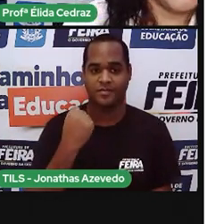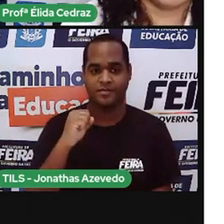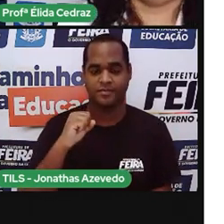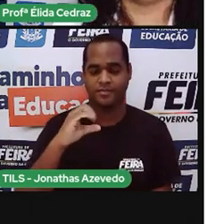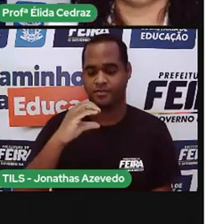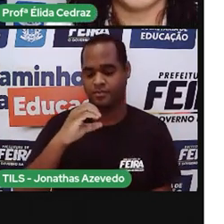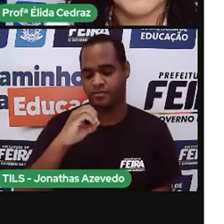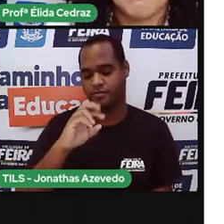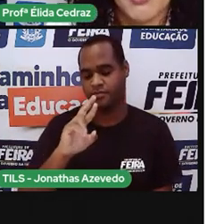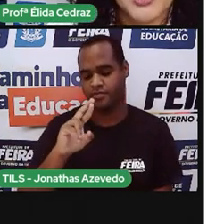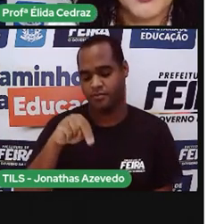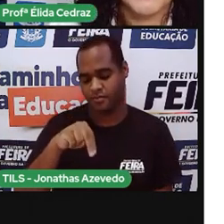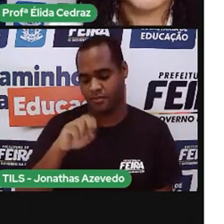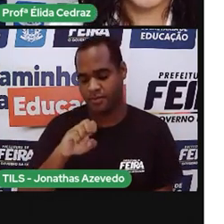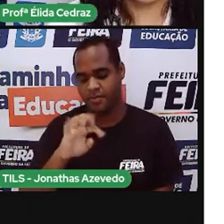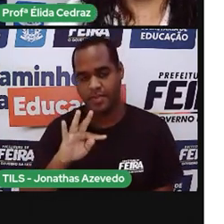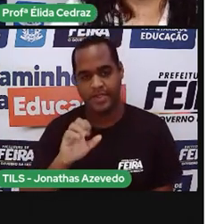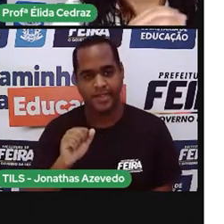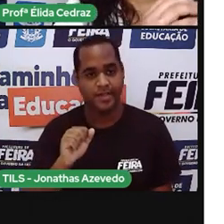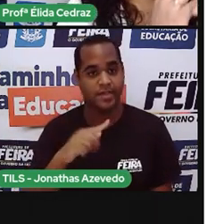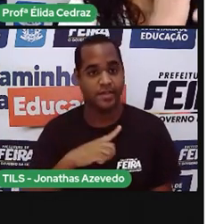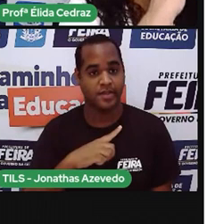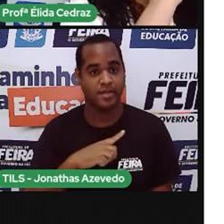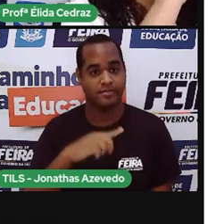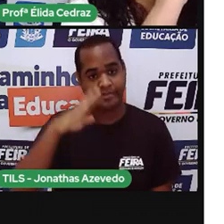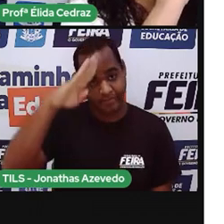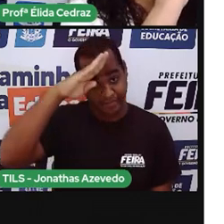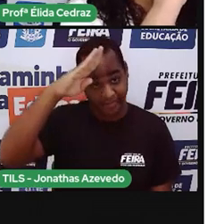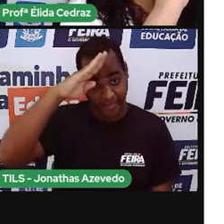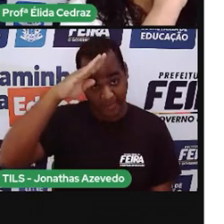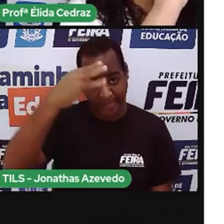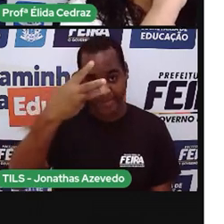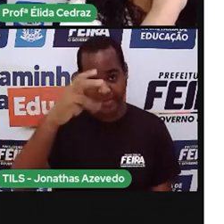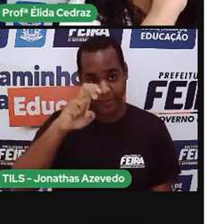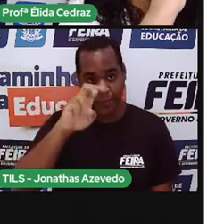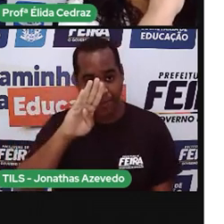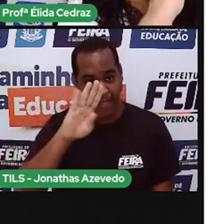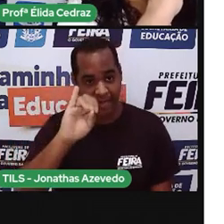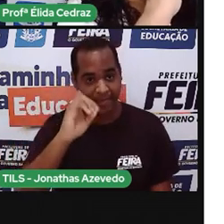aí você passa lá na porta do exército ao soldar